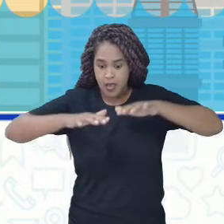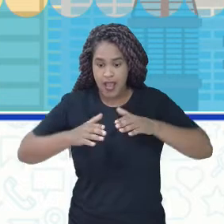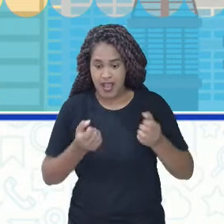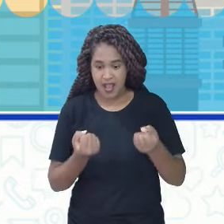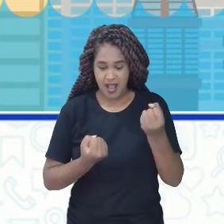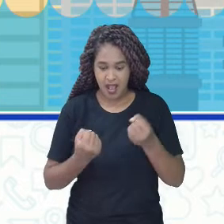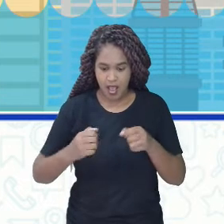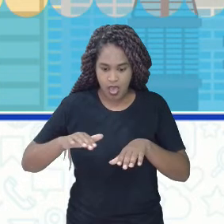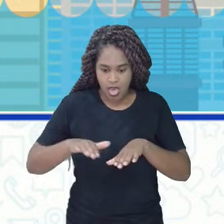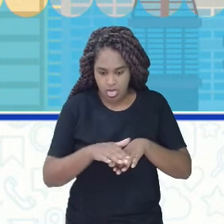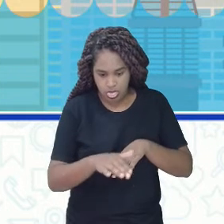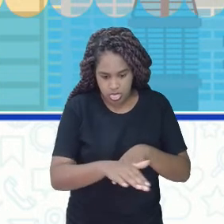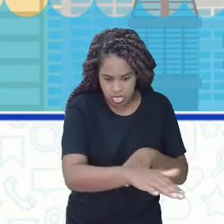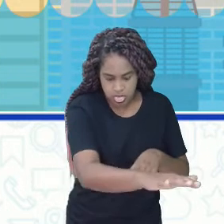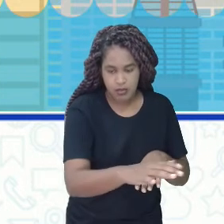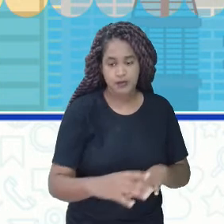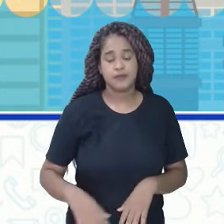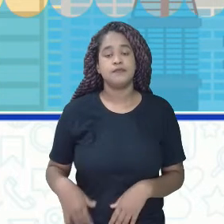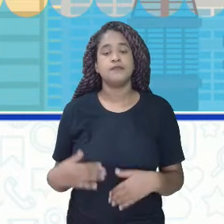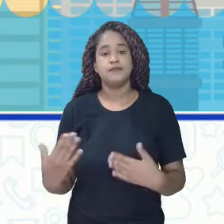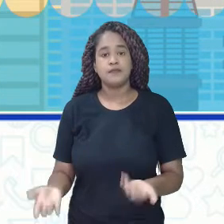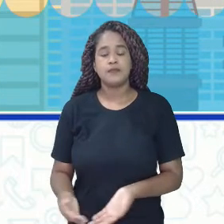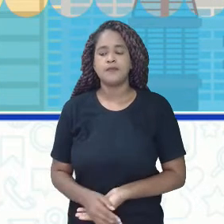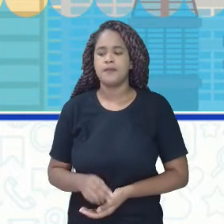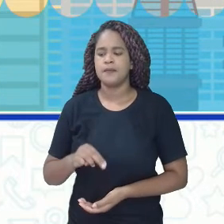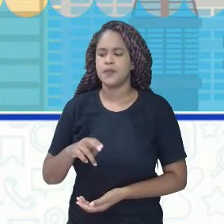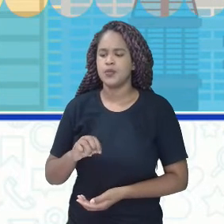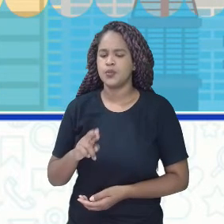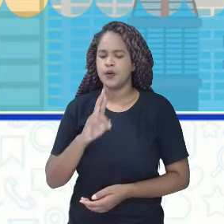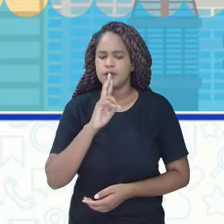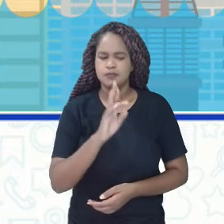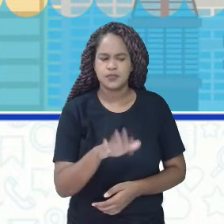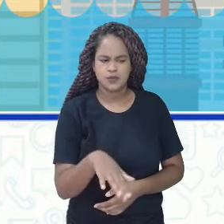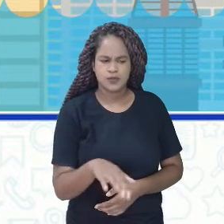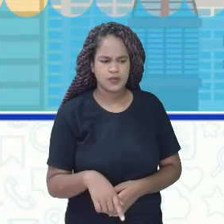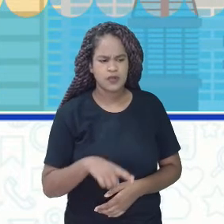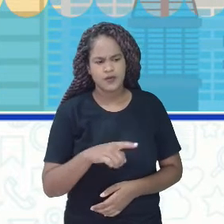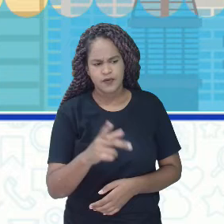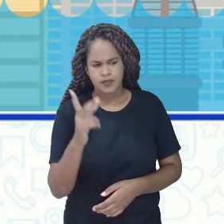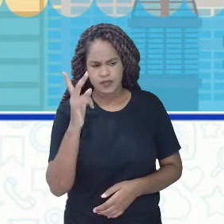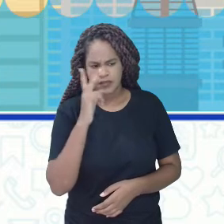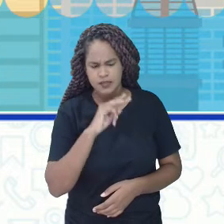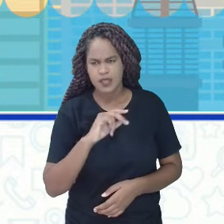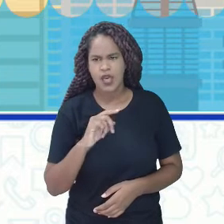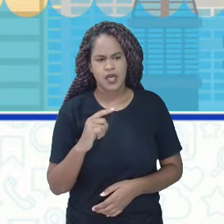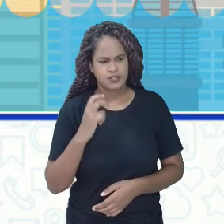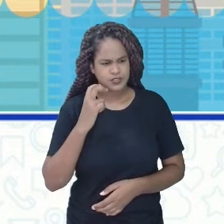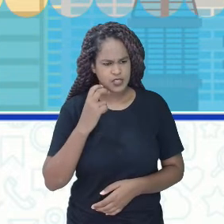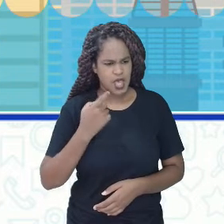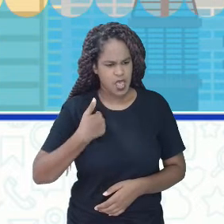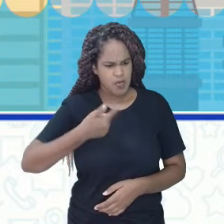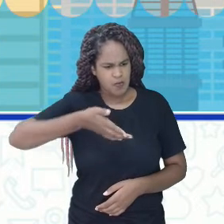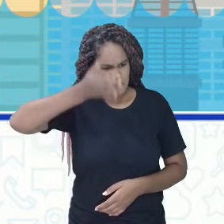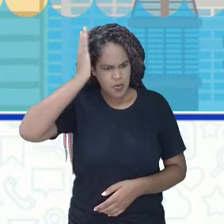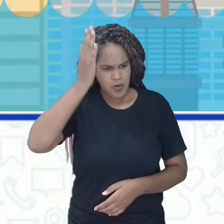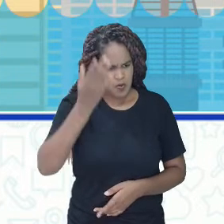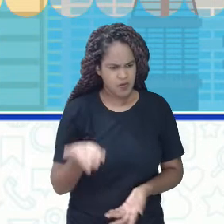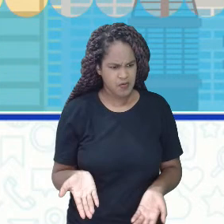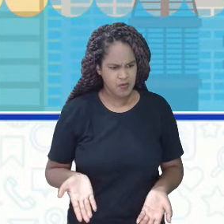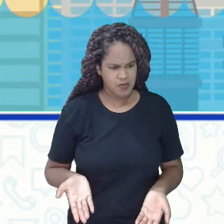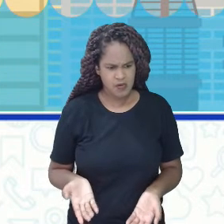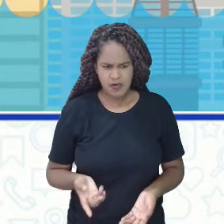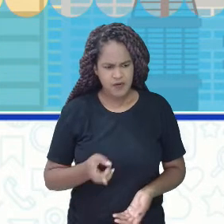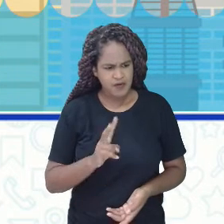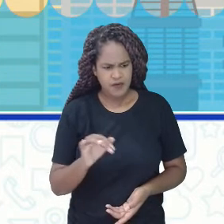a tranquilidade, Manuel responde: Pois você me acha sem inteligência? É claro que não vai